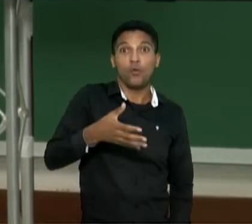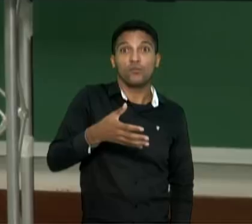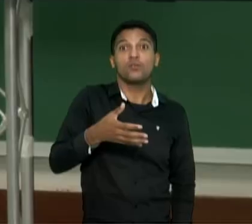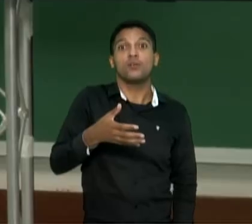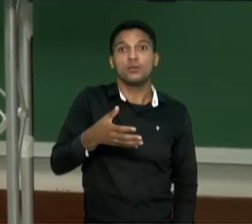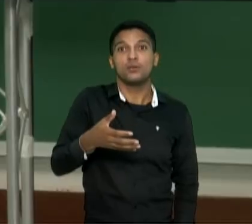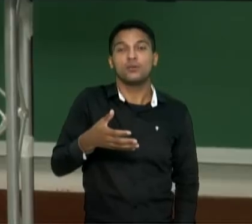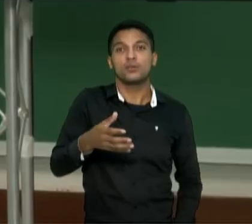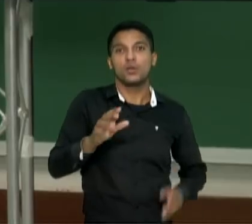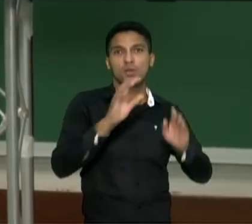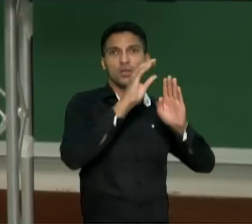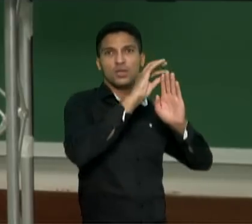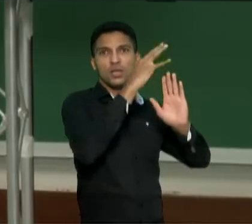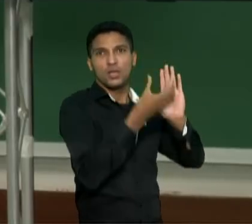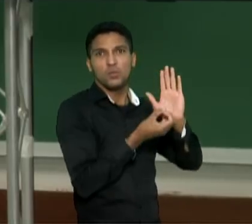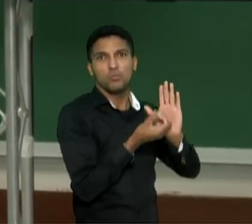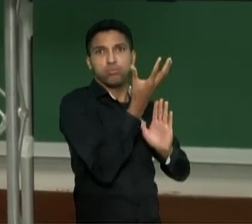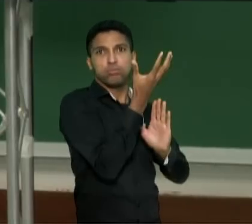intelectualmente as pessoas. Então,